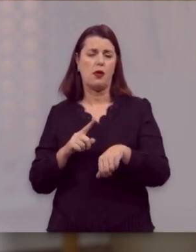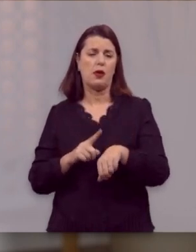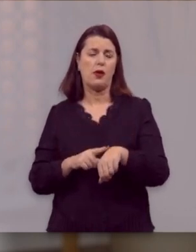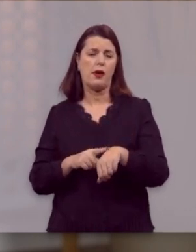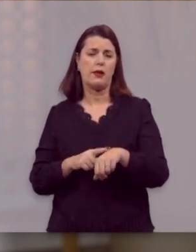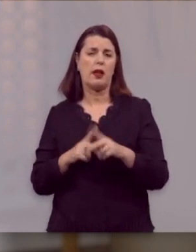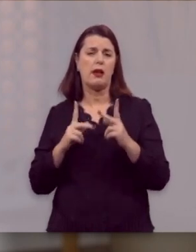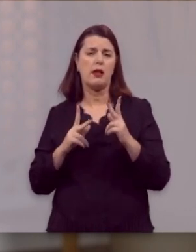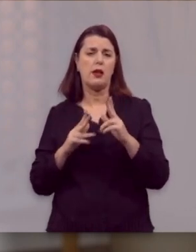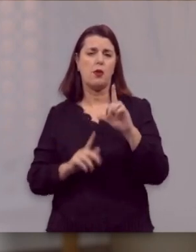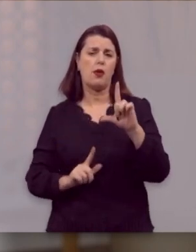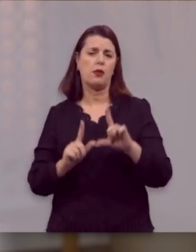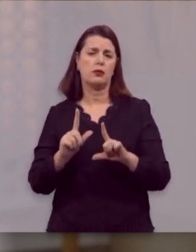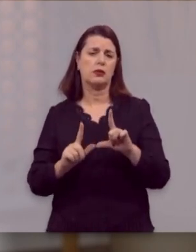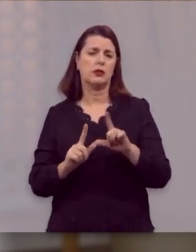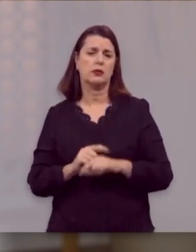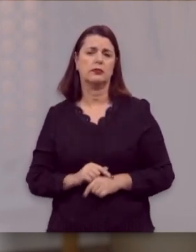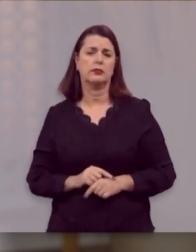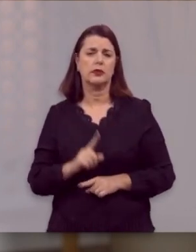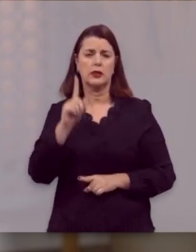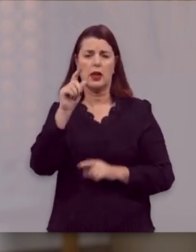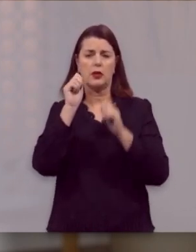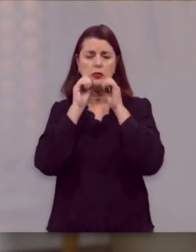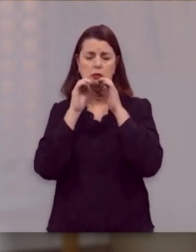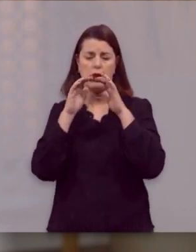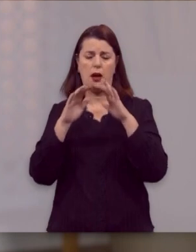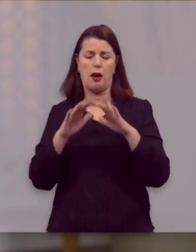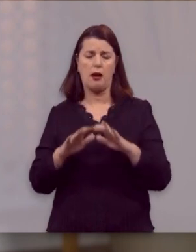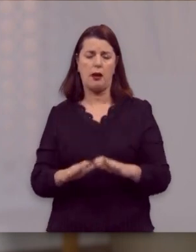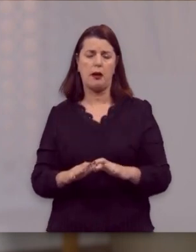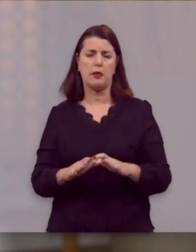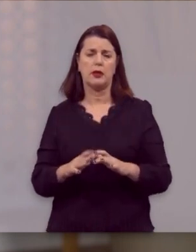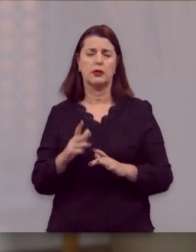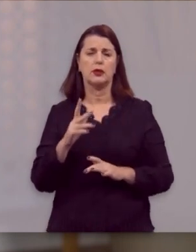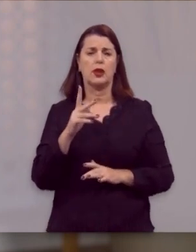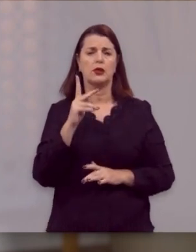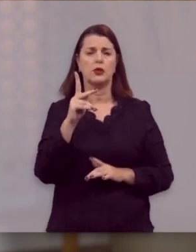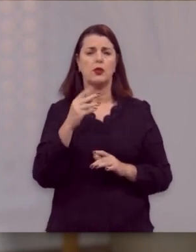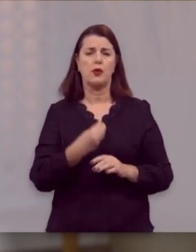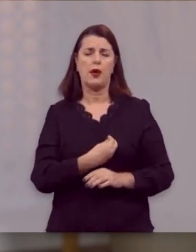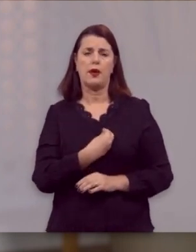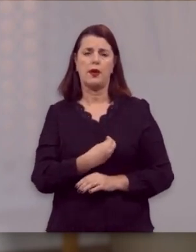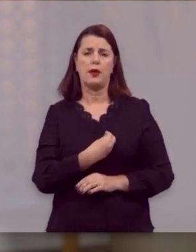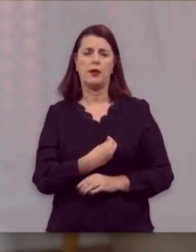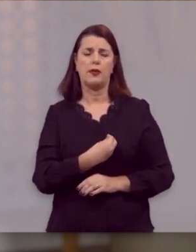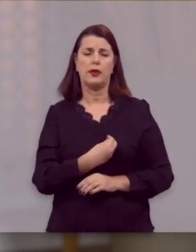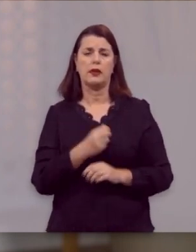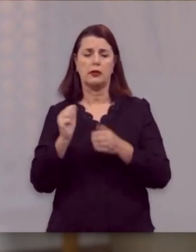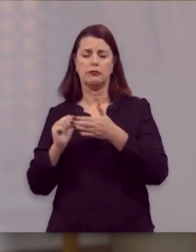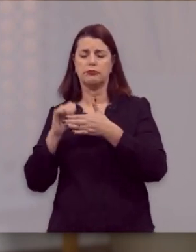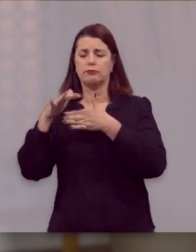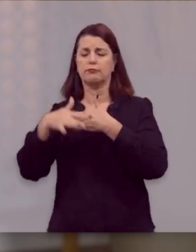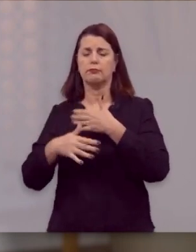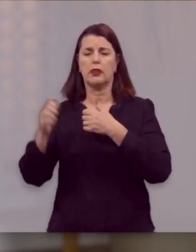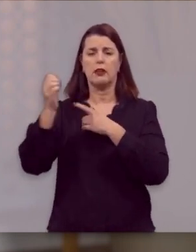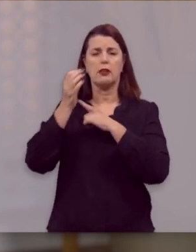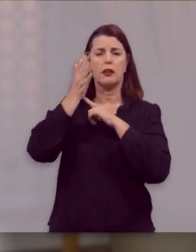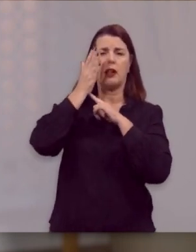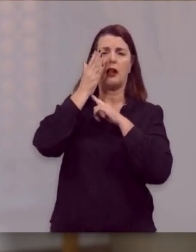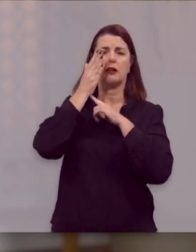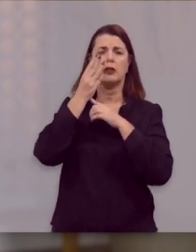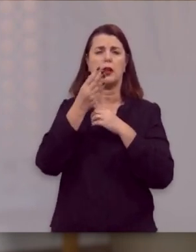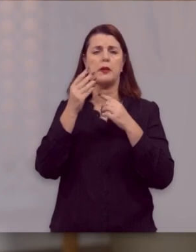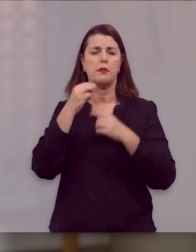de volta, neste mesmo horário, neste mesmo canal. Deus abençoe ricamente a sua vida, que Ele